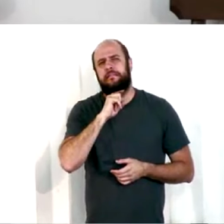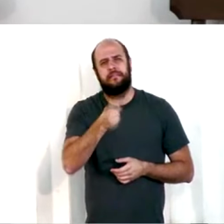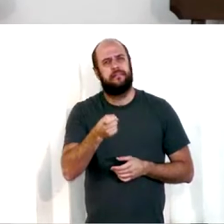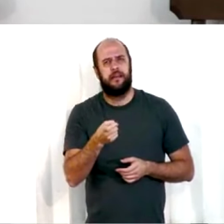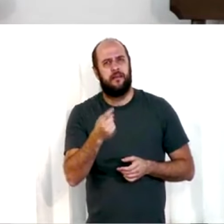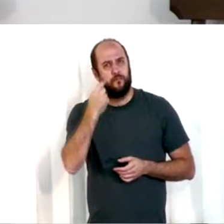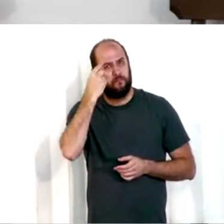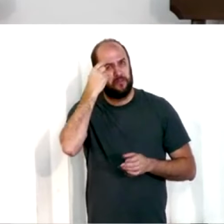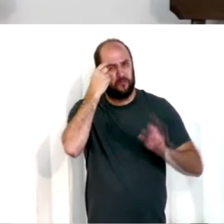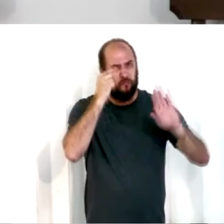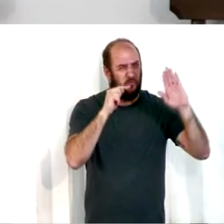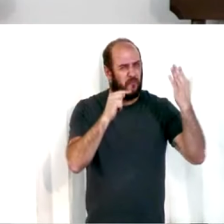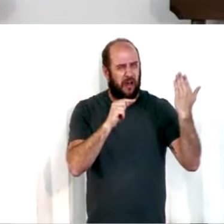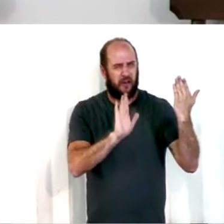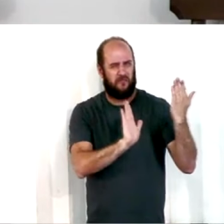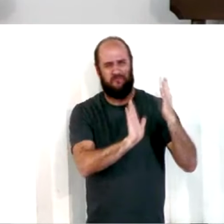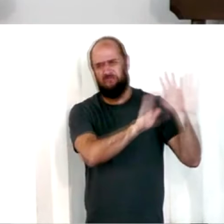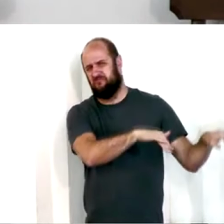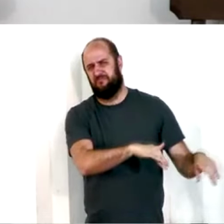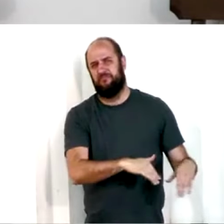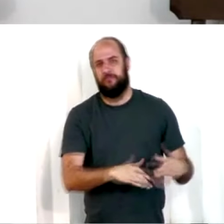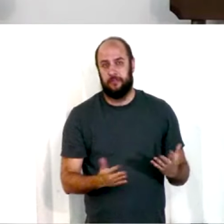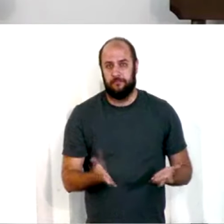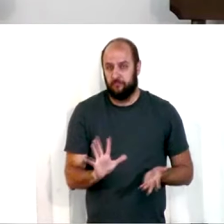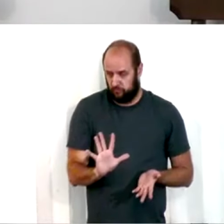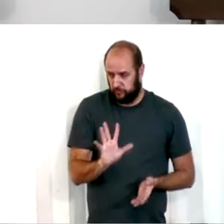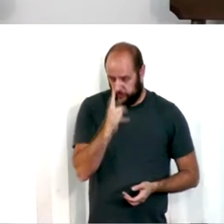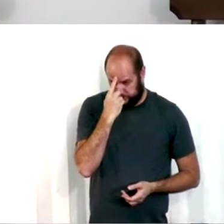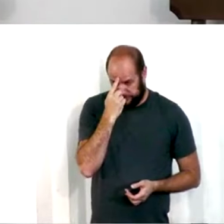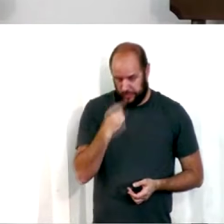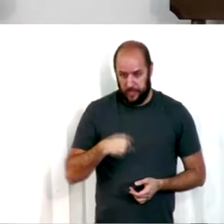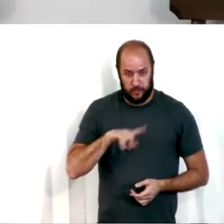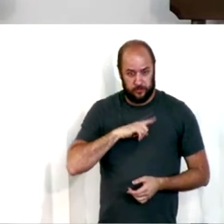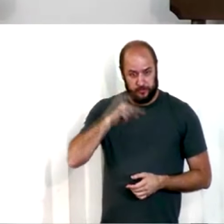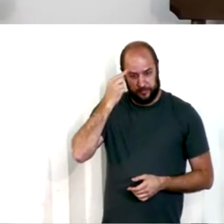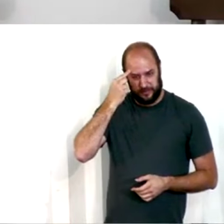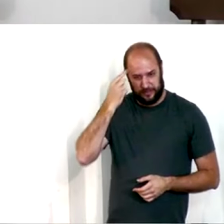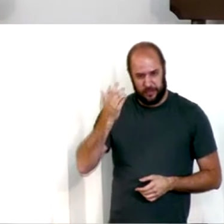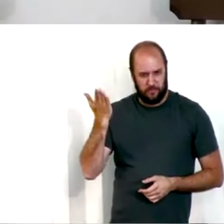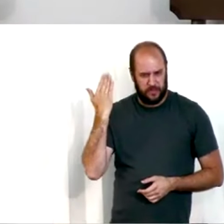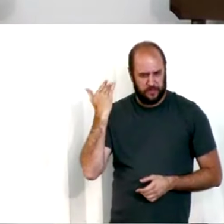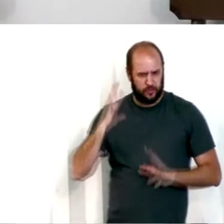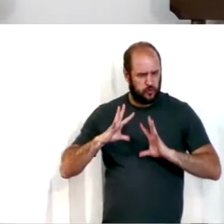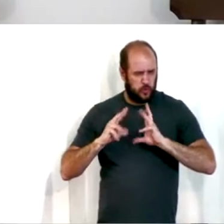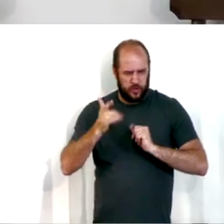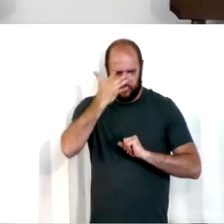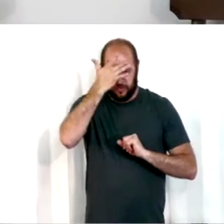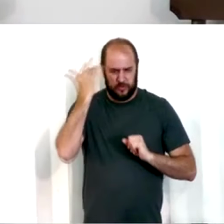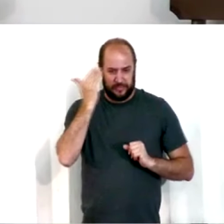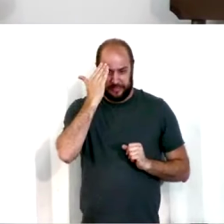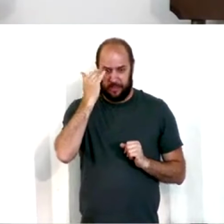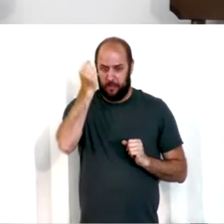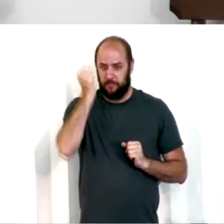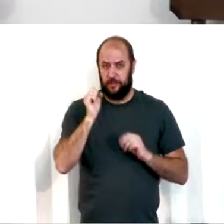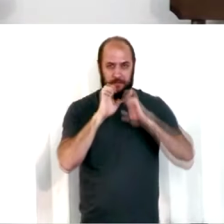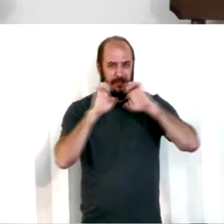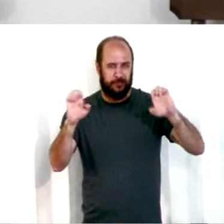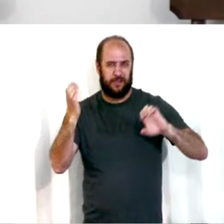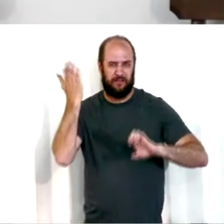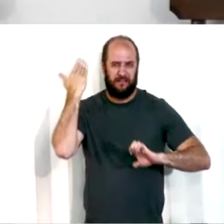raciocínios falazes. Às vezes a gente acha que no primeiro século e no segundo século todo mundo sabia o puro evangelho. Todo mundo